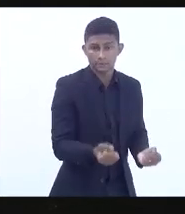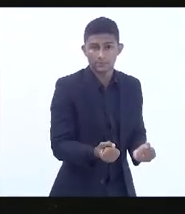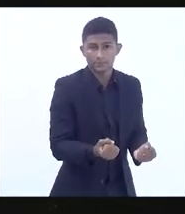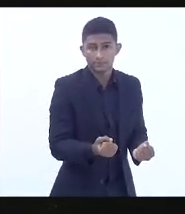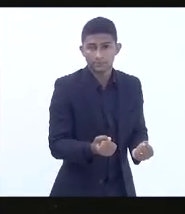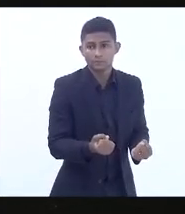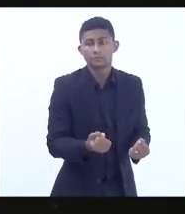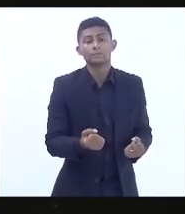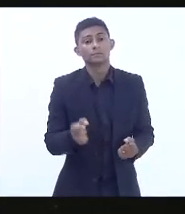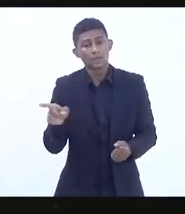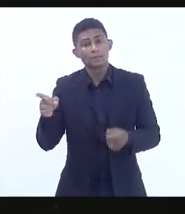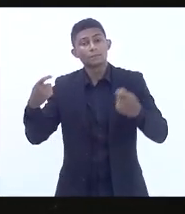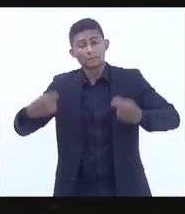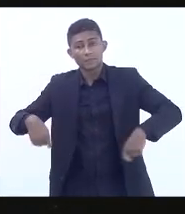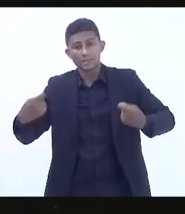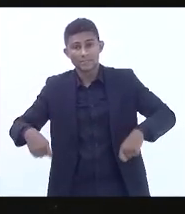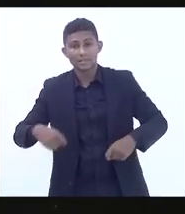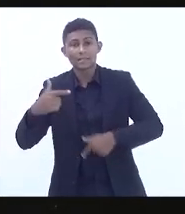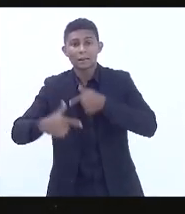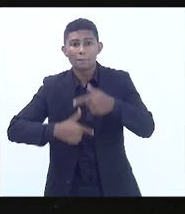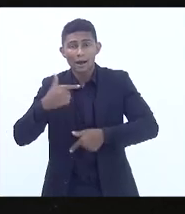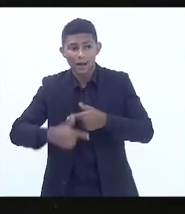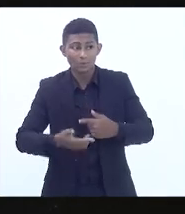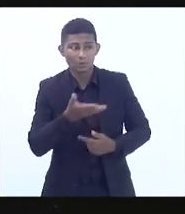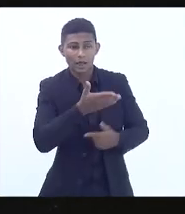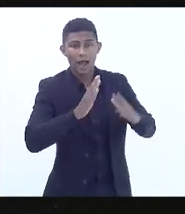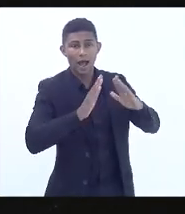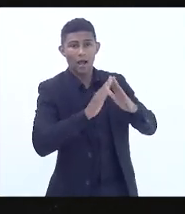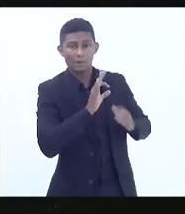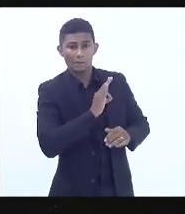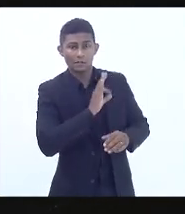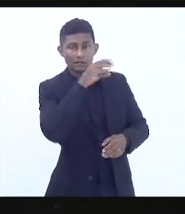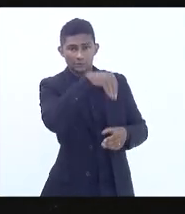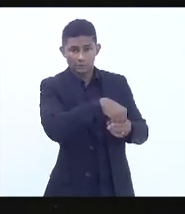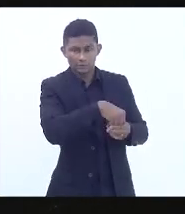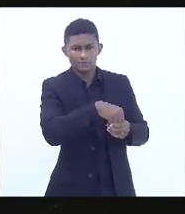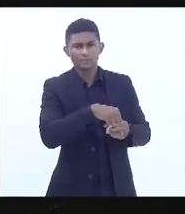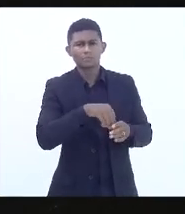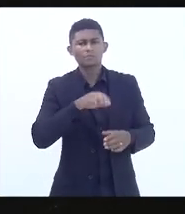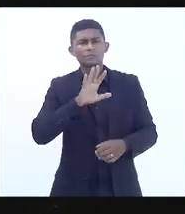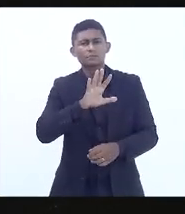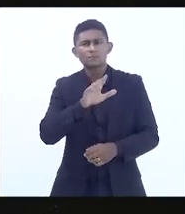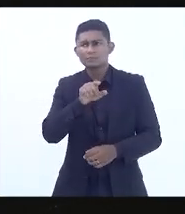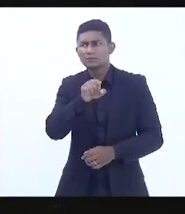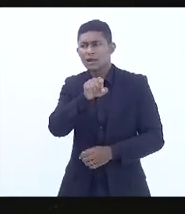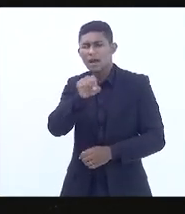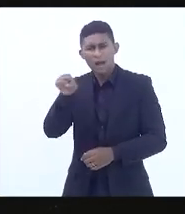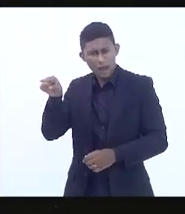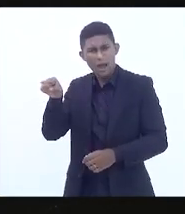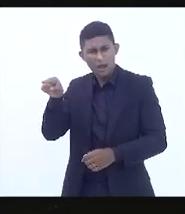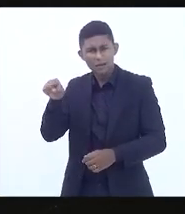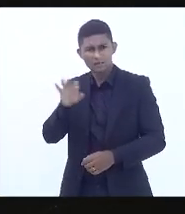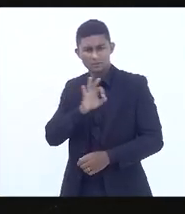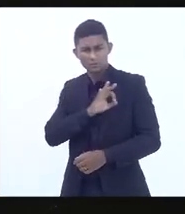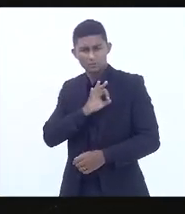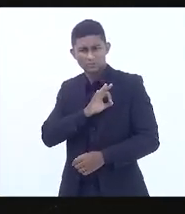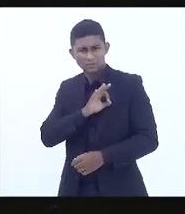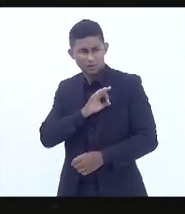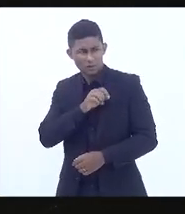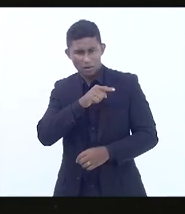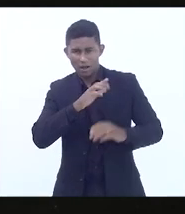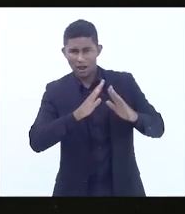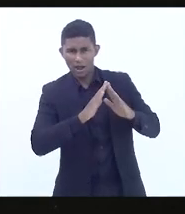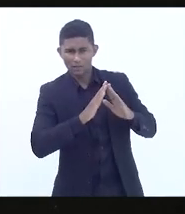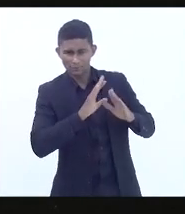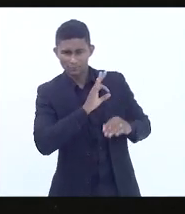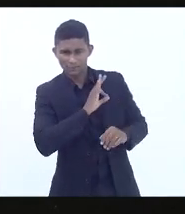órgão de interesse da Polícia Militar. E esses policiais não estão lotados em órgão de interesse da Polícia Militar.